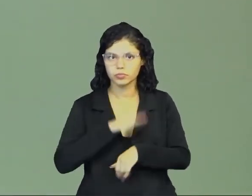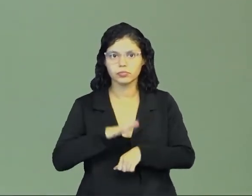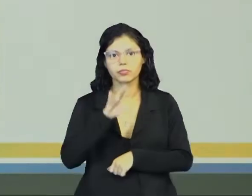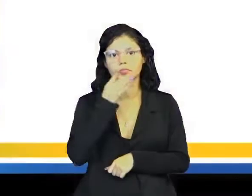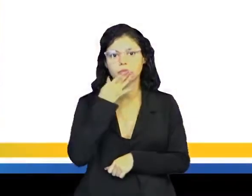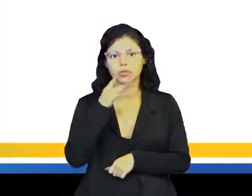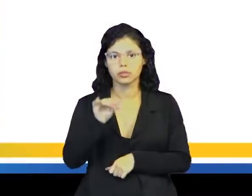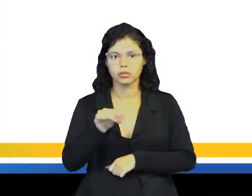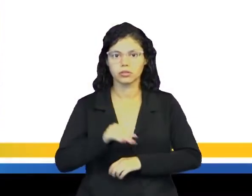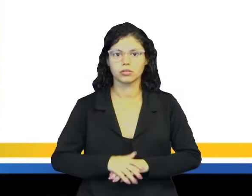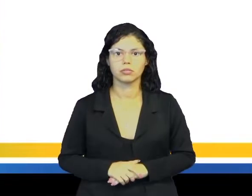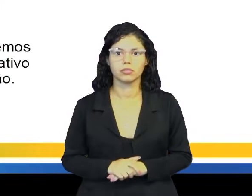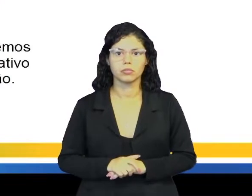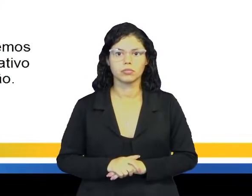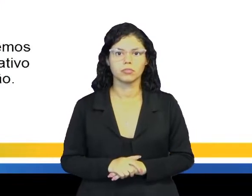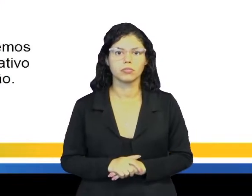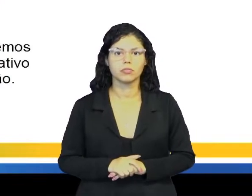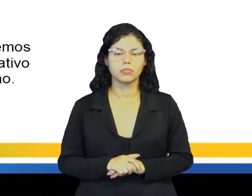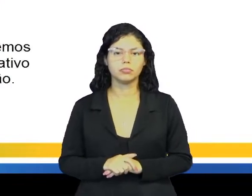salgada.